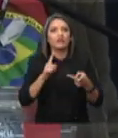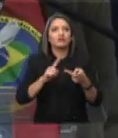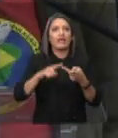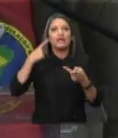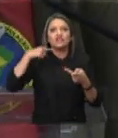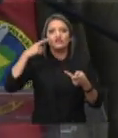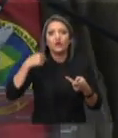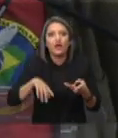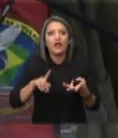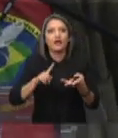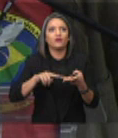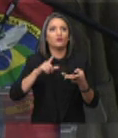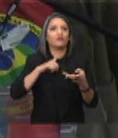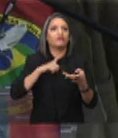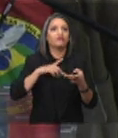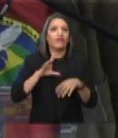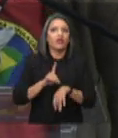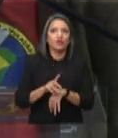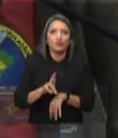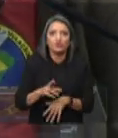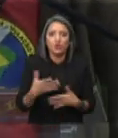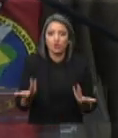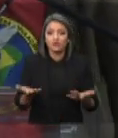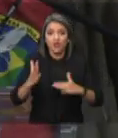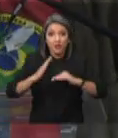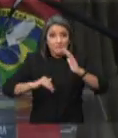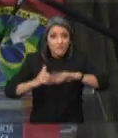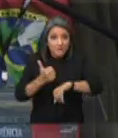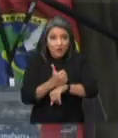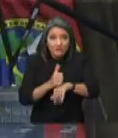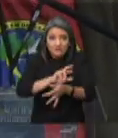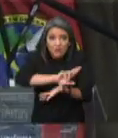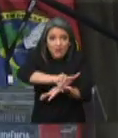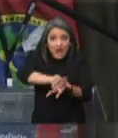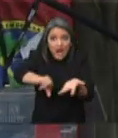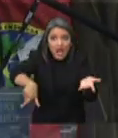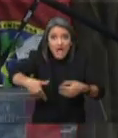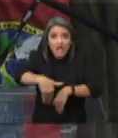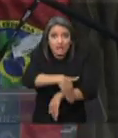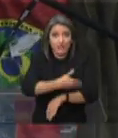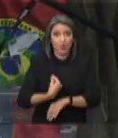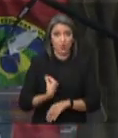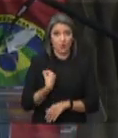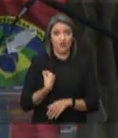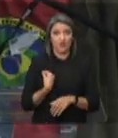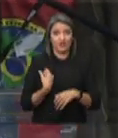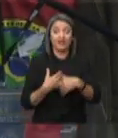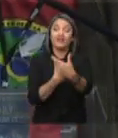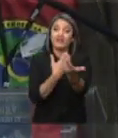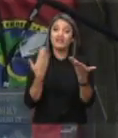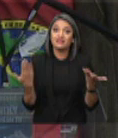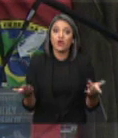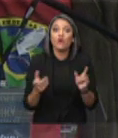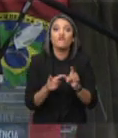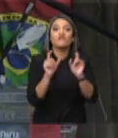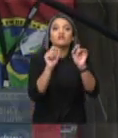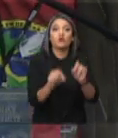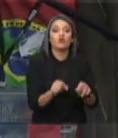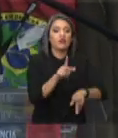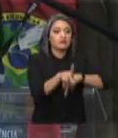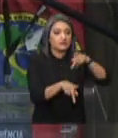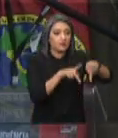tem doutores tem várias profissões então é recolocar essa população